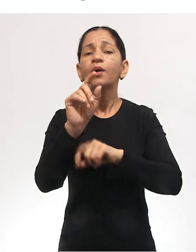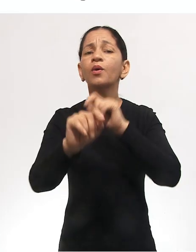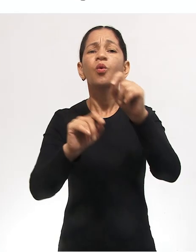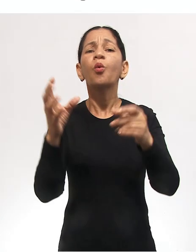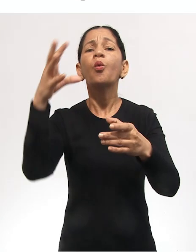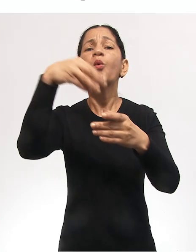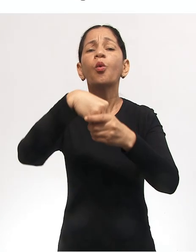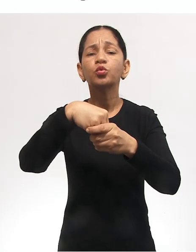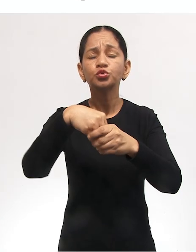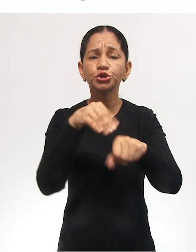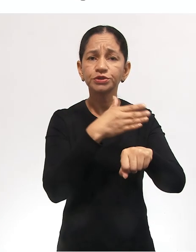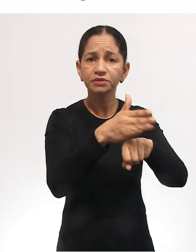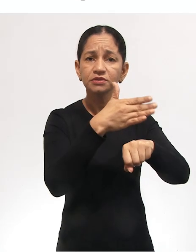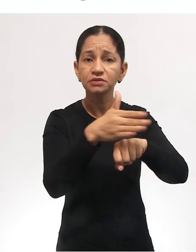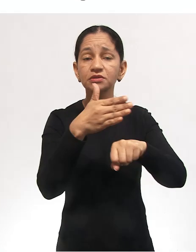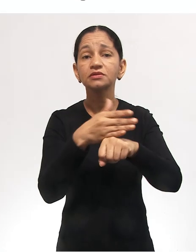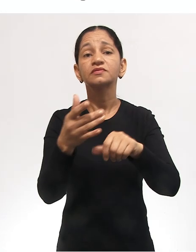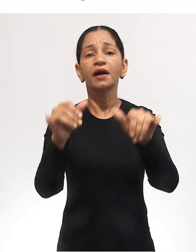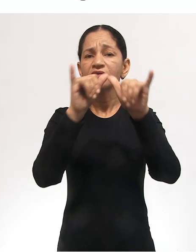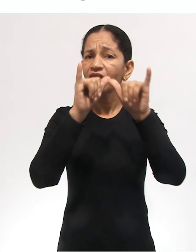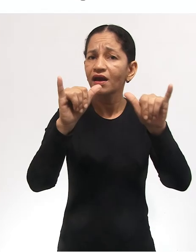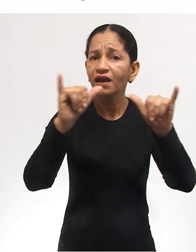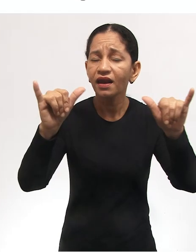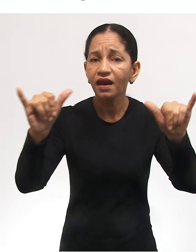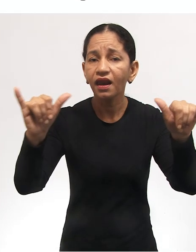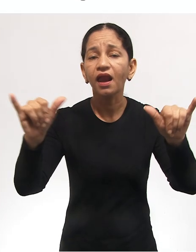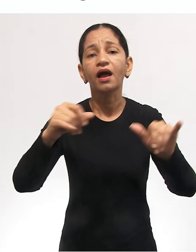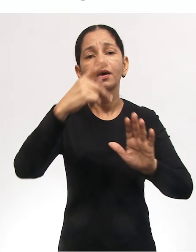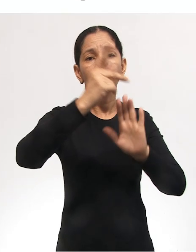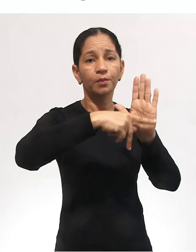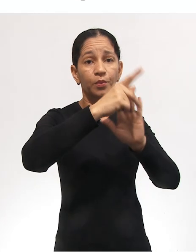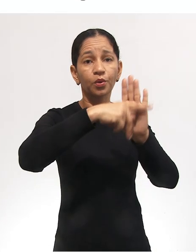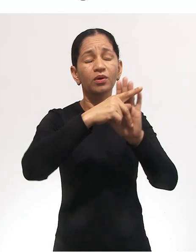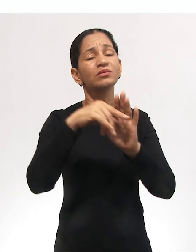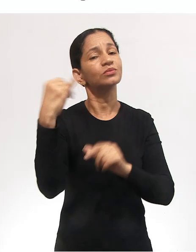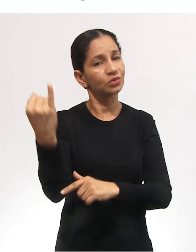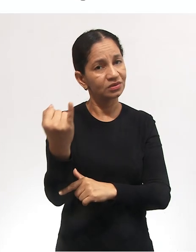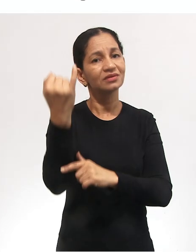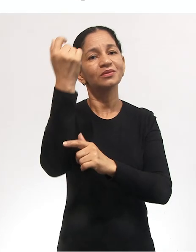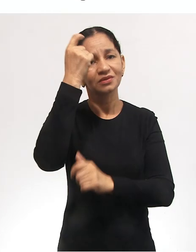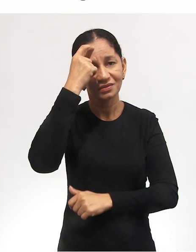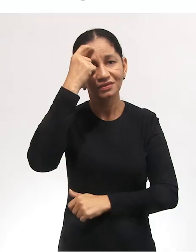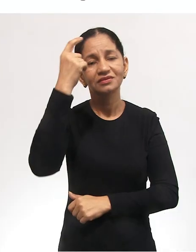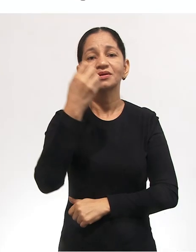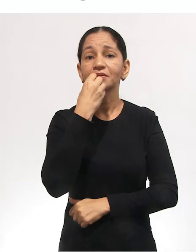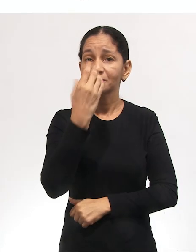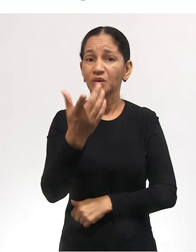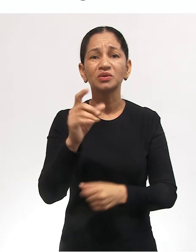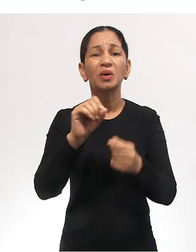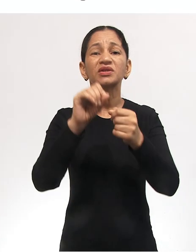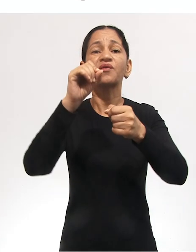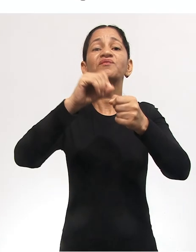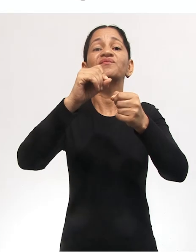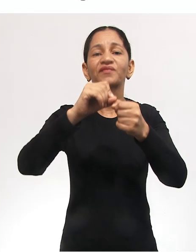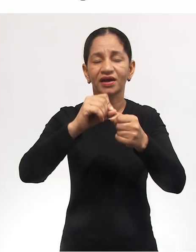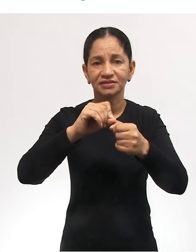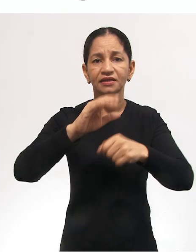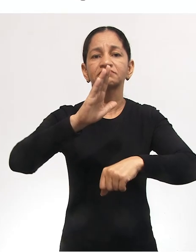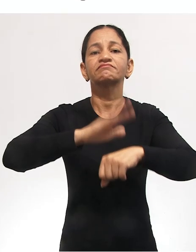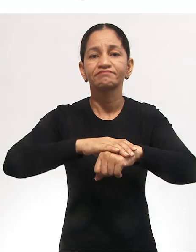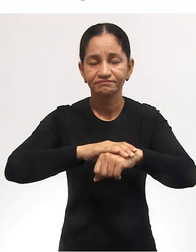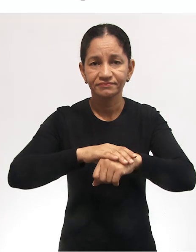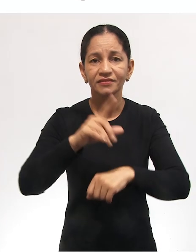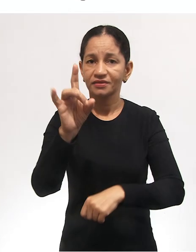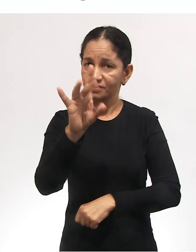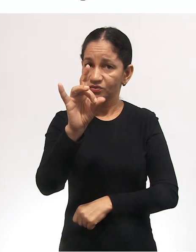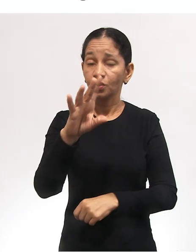capacitar instrutores e informar os colaboradores sobre o programa. Gente, é muito importante também não só fazer o programa, né? Mas